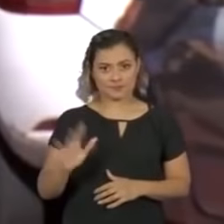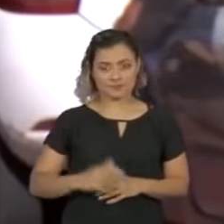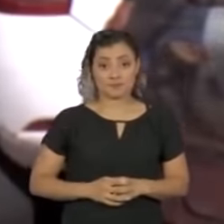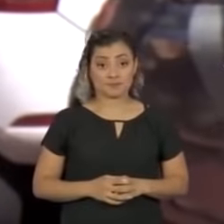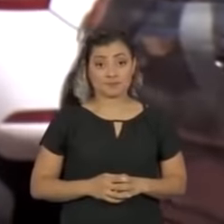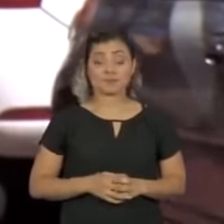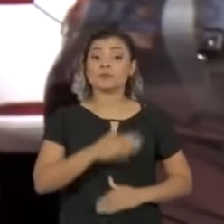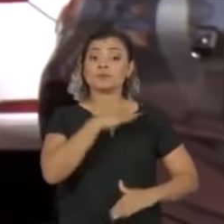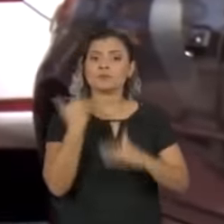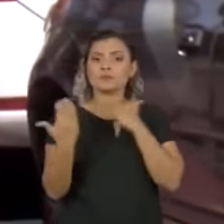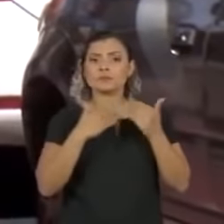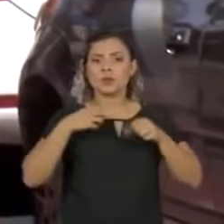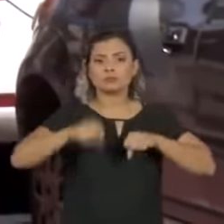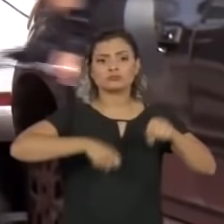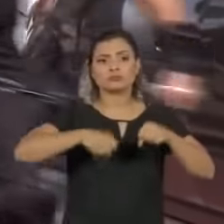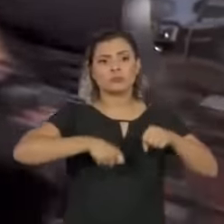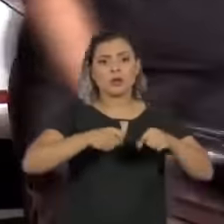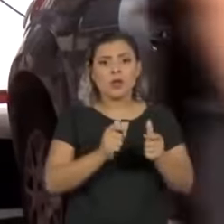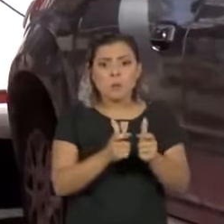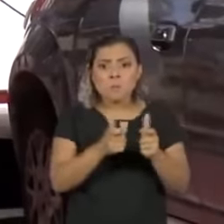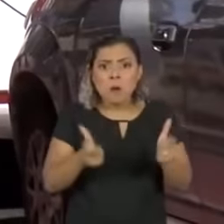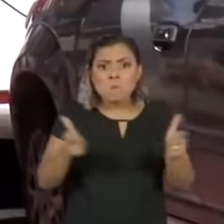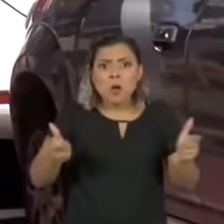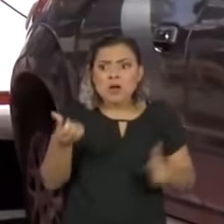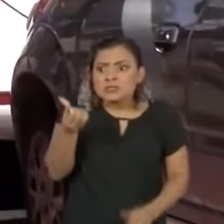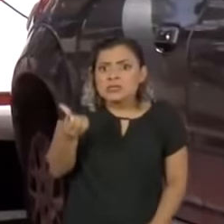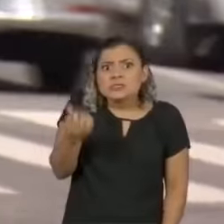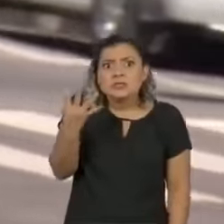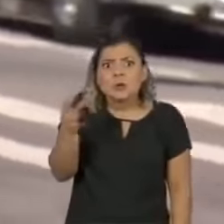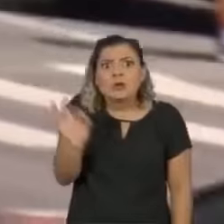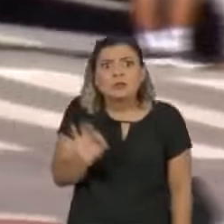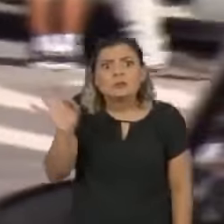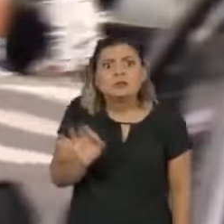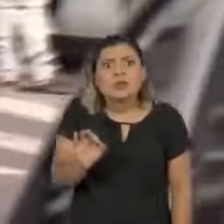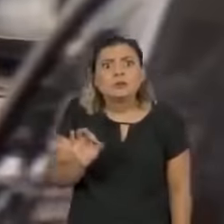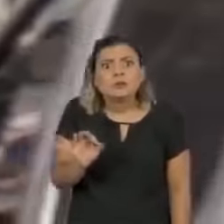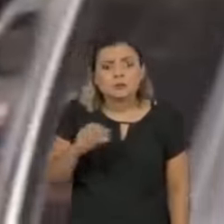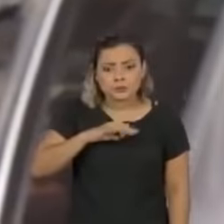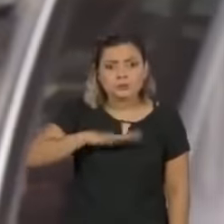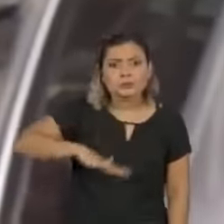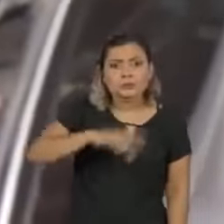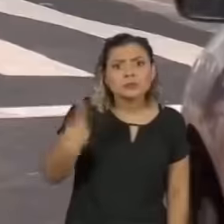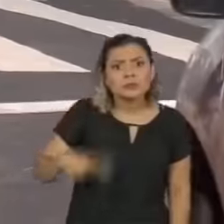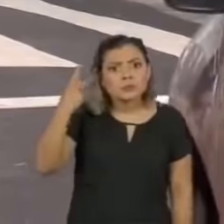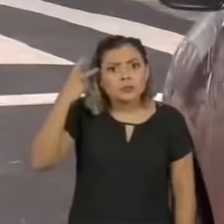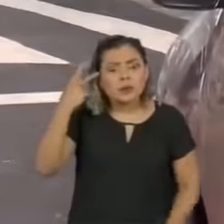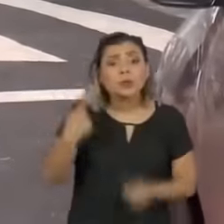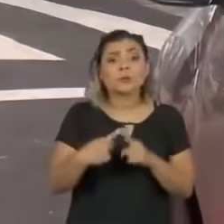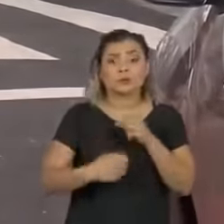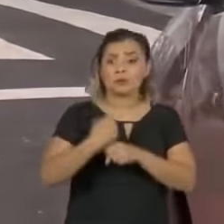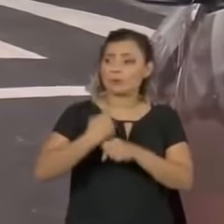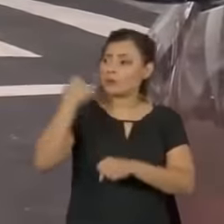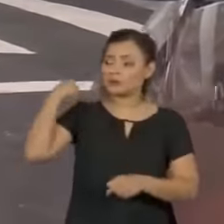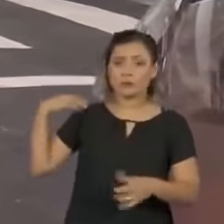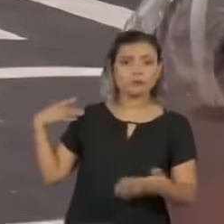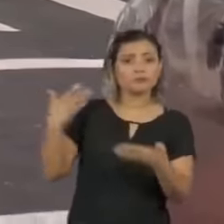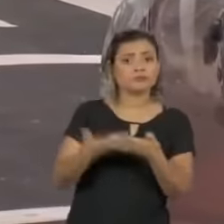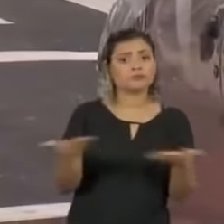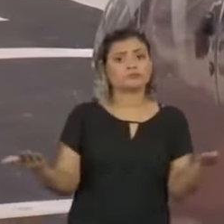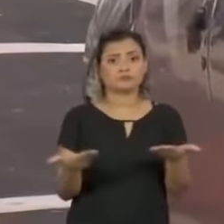As mortes de ciclistas aumentaram 64% na cidade de São Paulo durante o ano passado, em